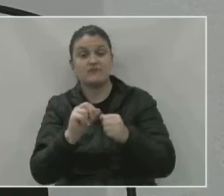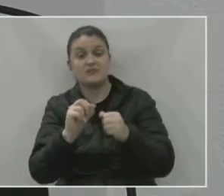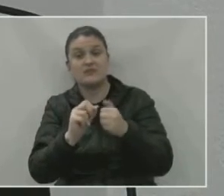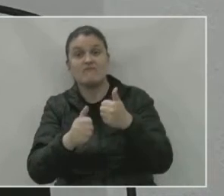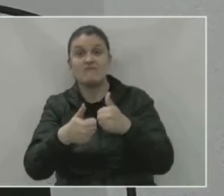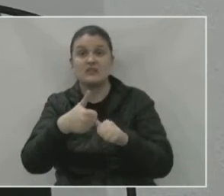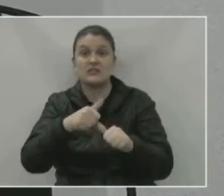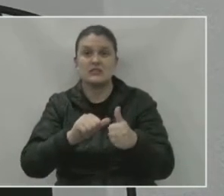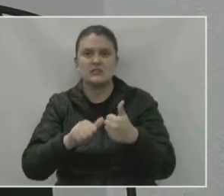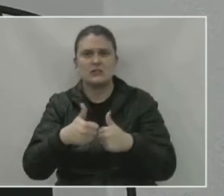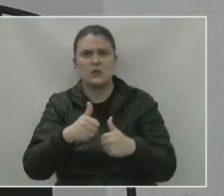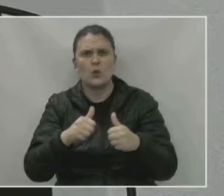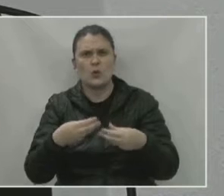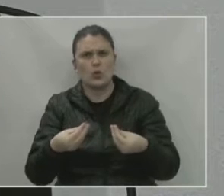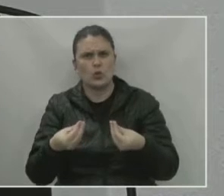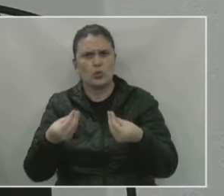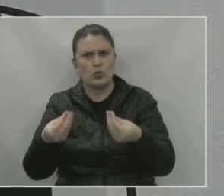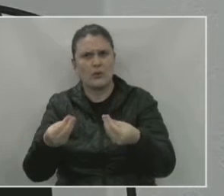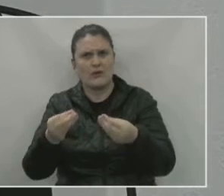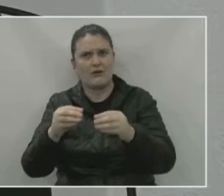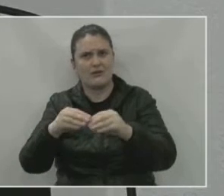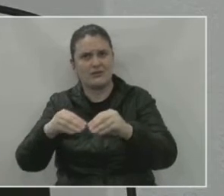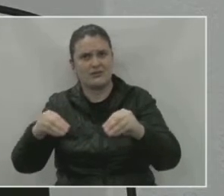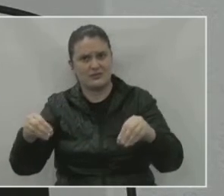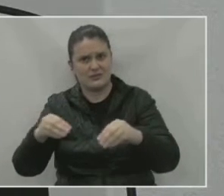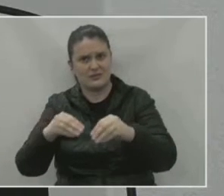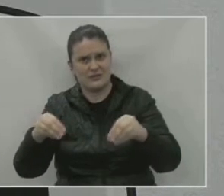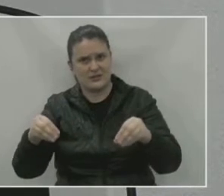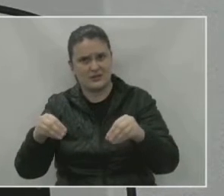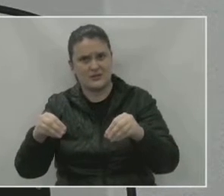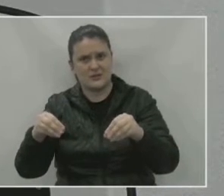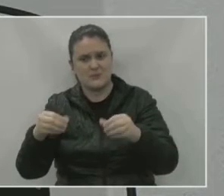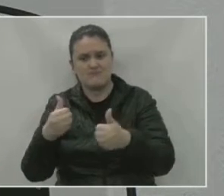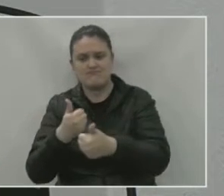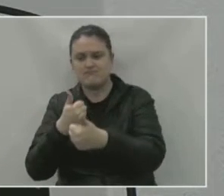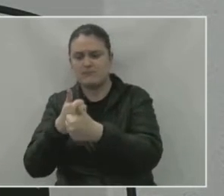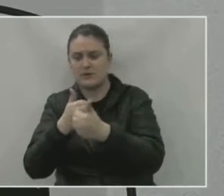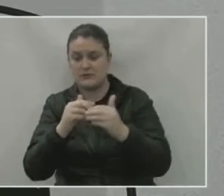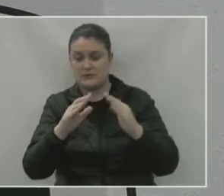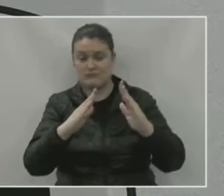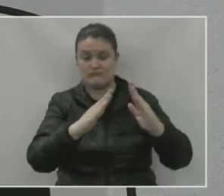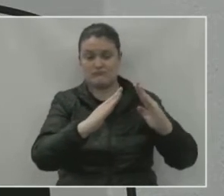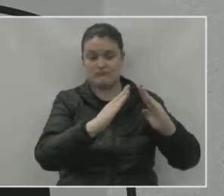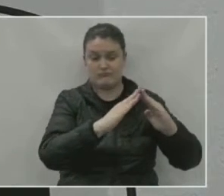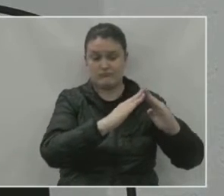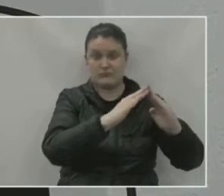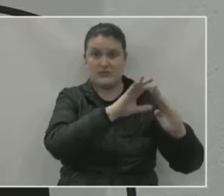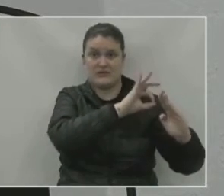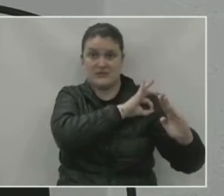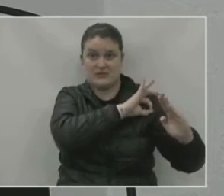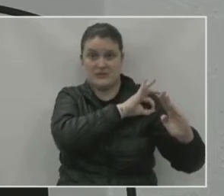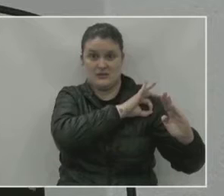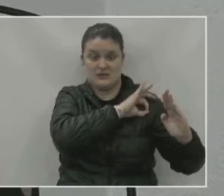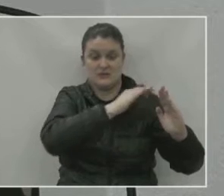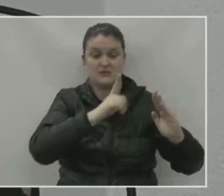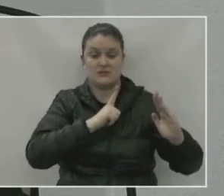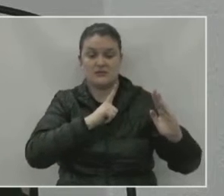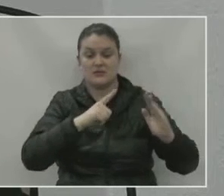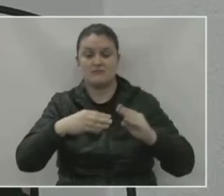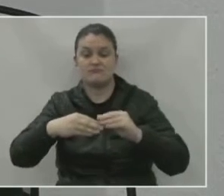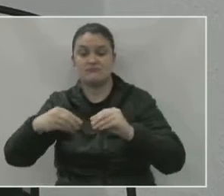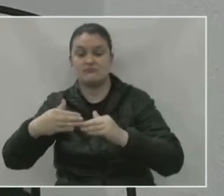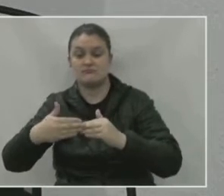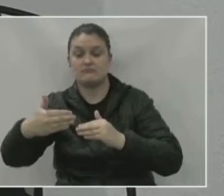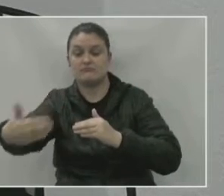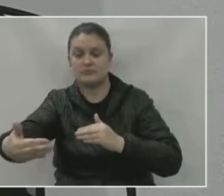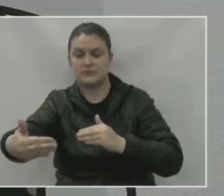avaliasse a possibilidade da doação dos terrenos anexos ali à Delegacia de Polícia, a 4ª SDP. Então, seria